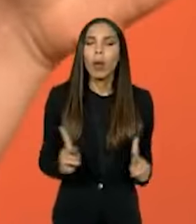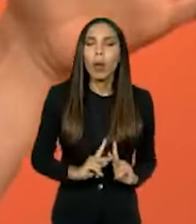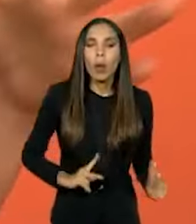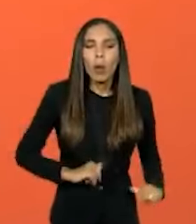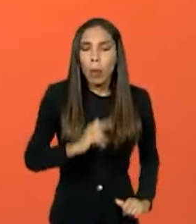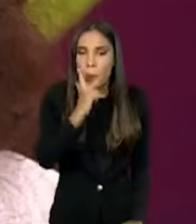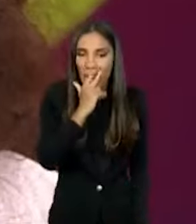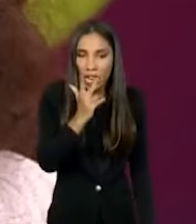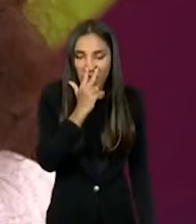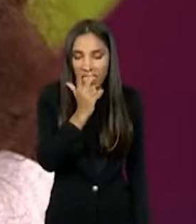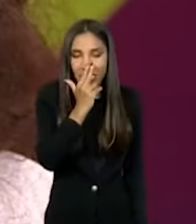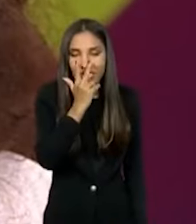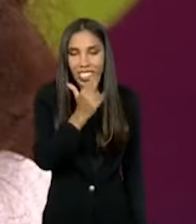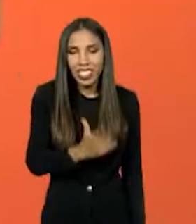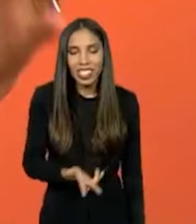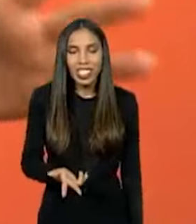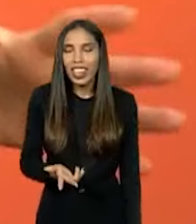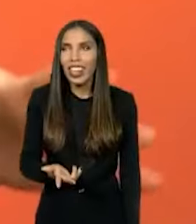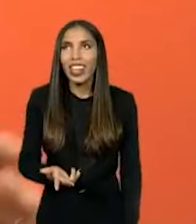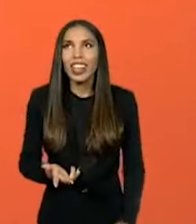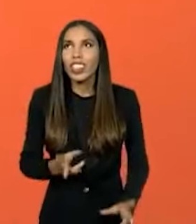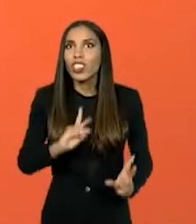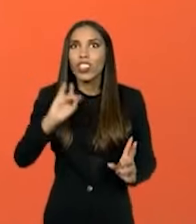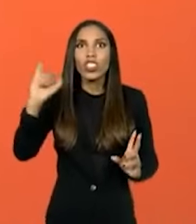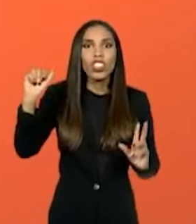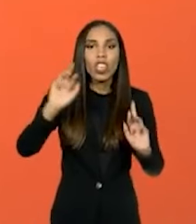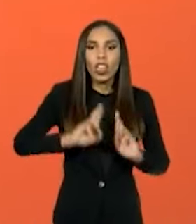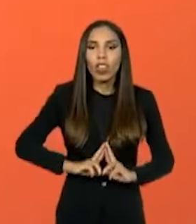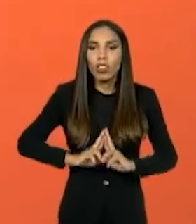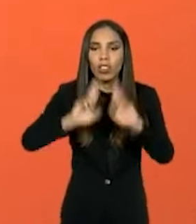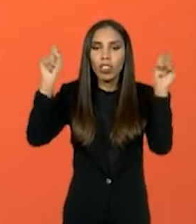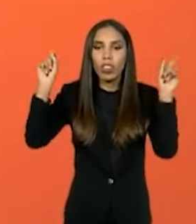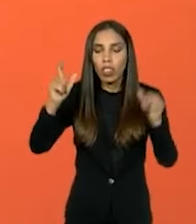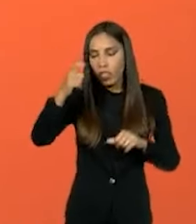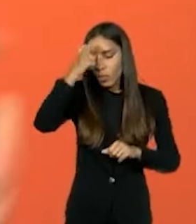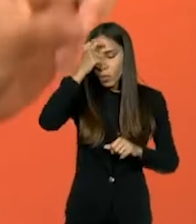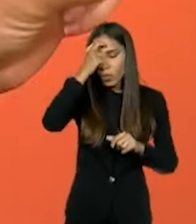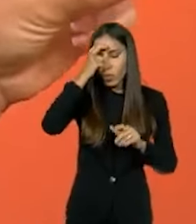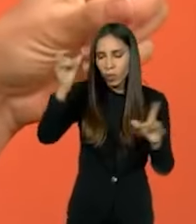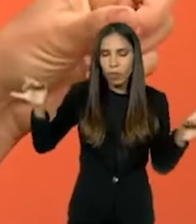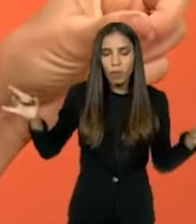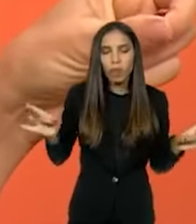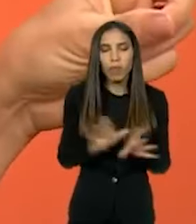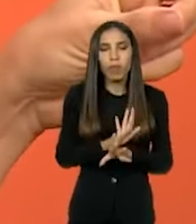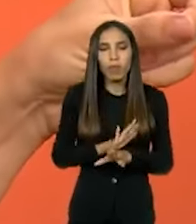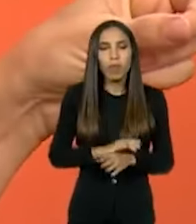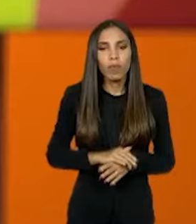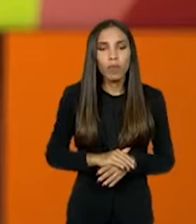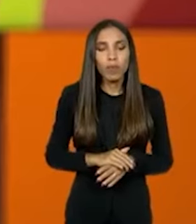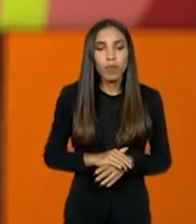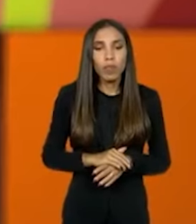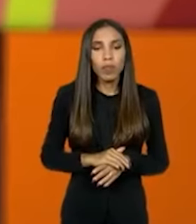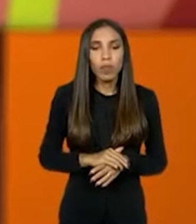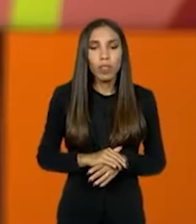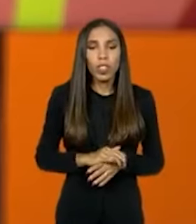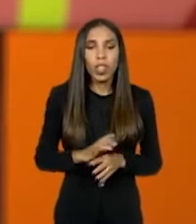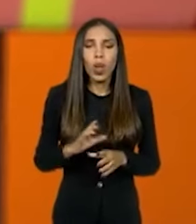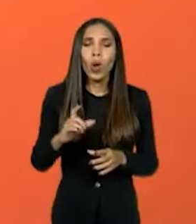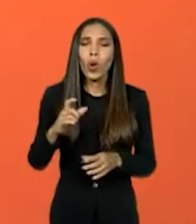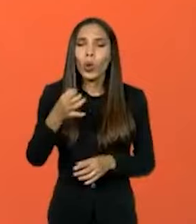assim eu tinha saído de sim naquele dia eu tinha uma uma convicção muito plena eu dei uma caixinha de som para ele